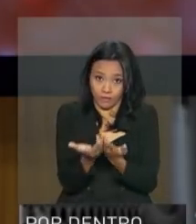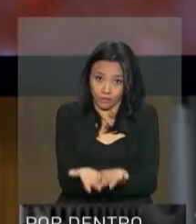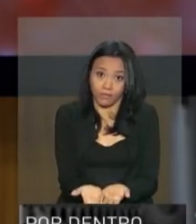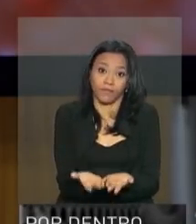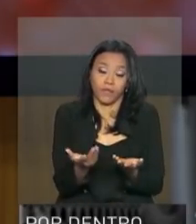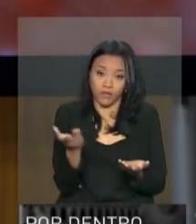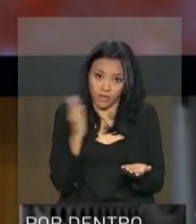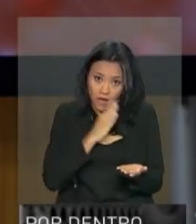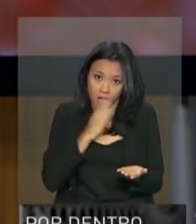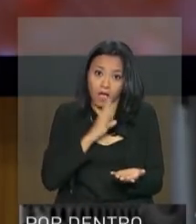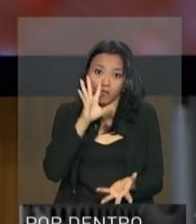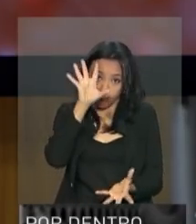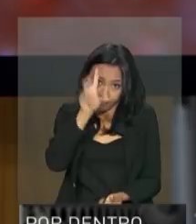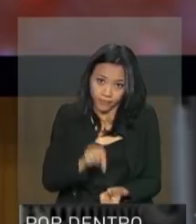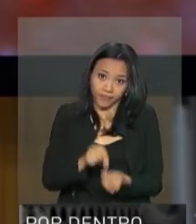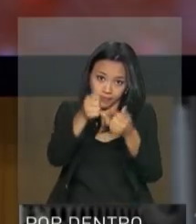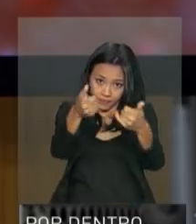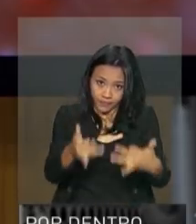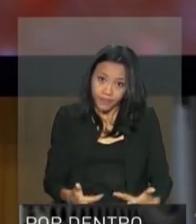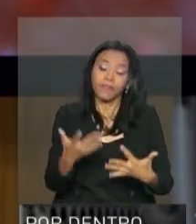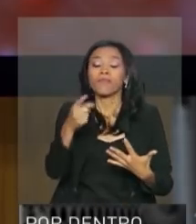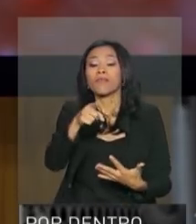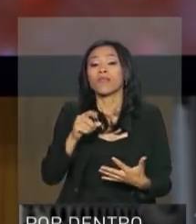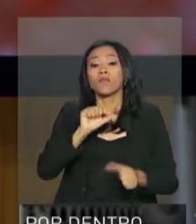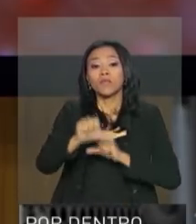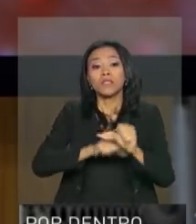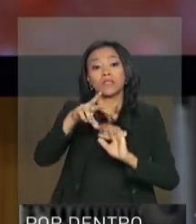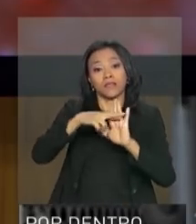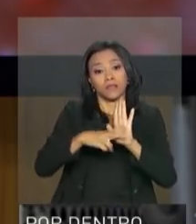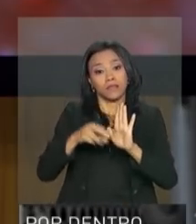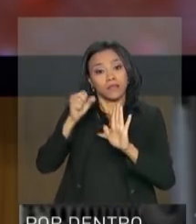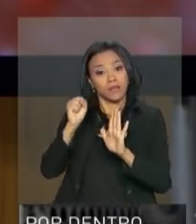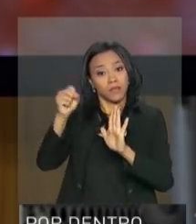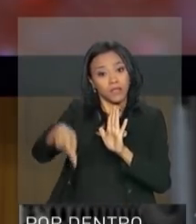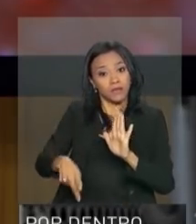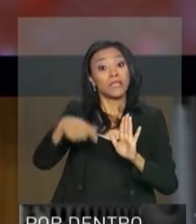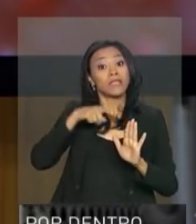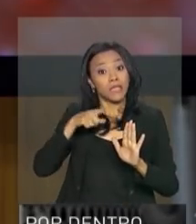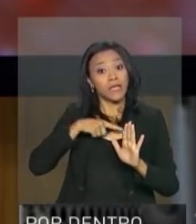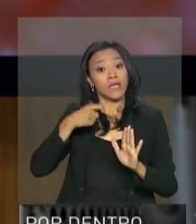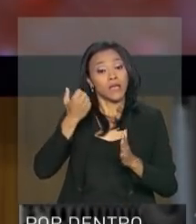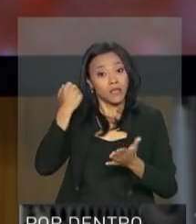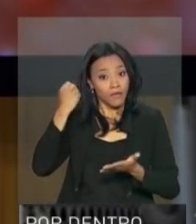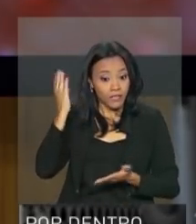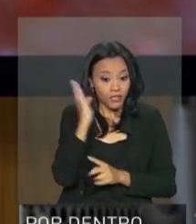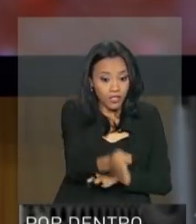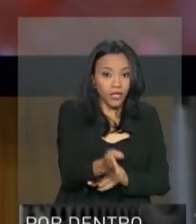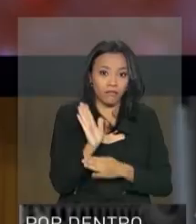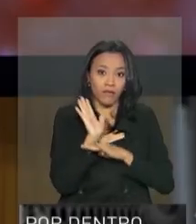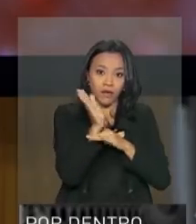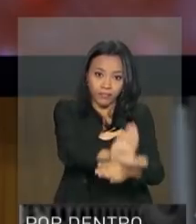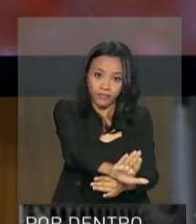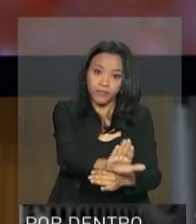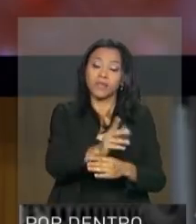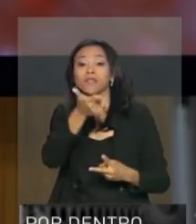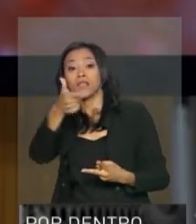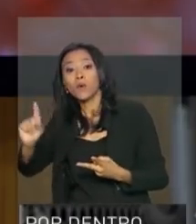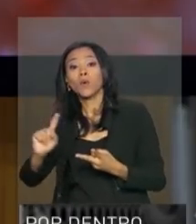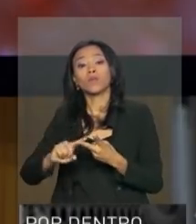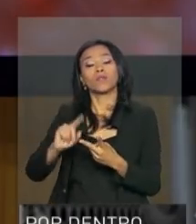muito breve. A reforma da Previdência ela traz com ela benefícios que são diretos e imediatos e benefícios também que são